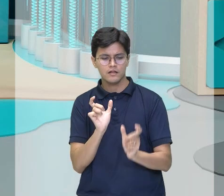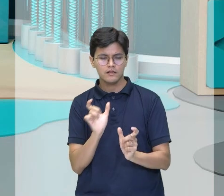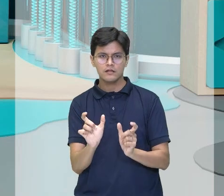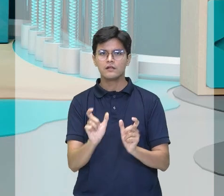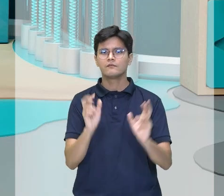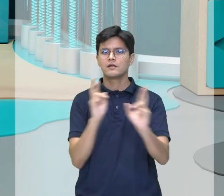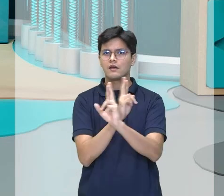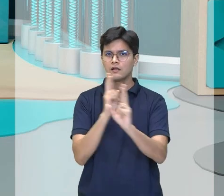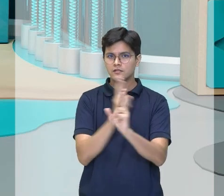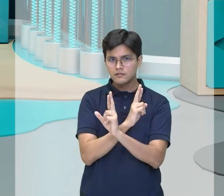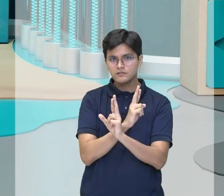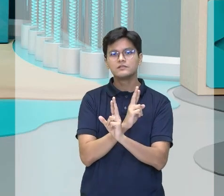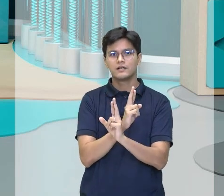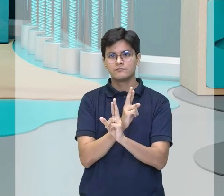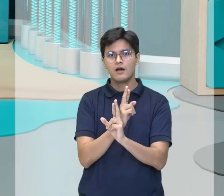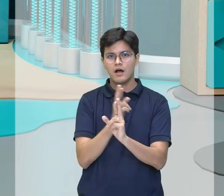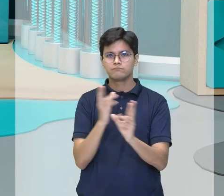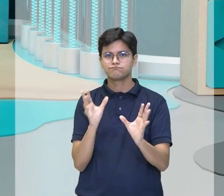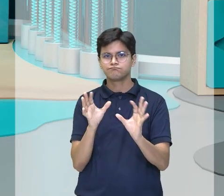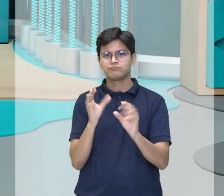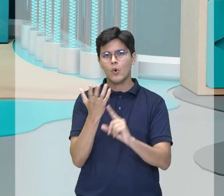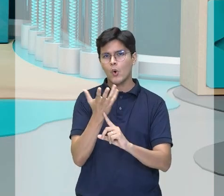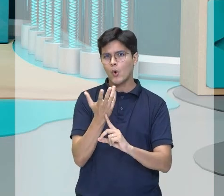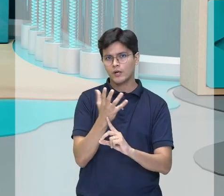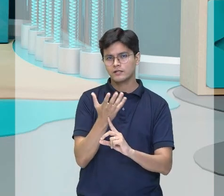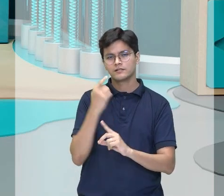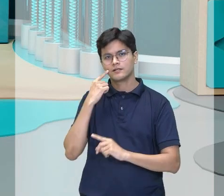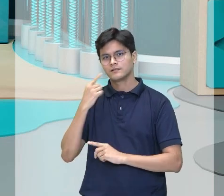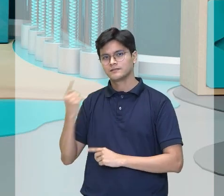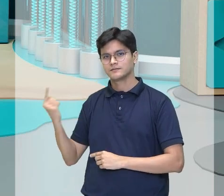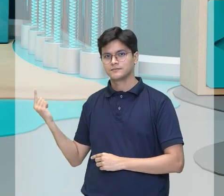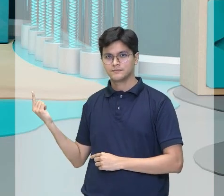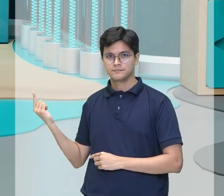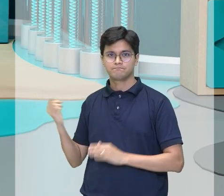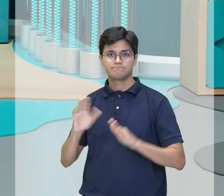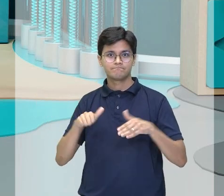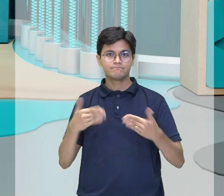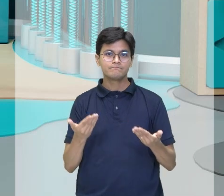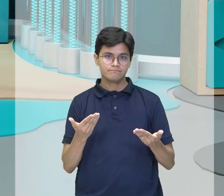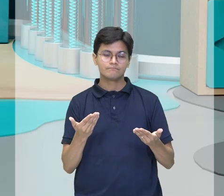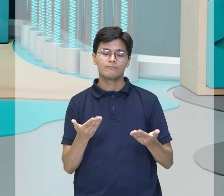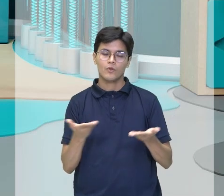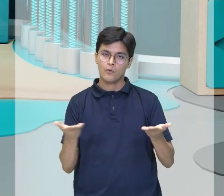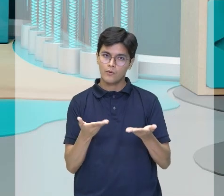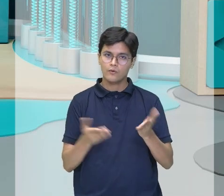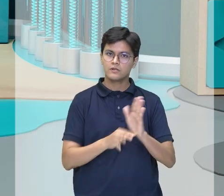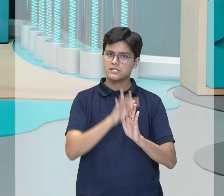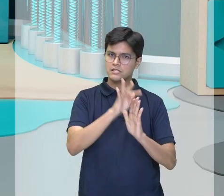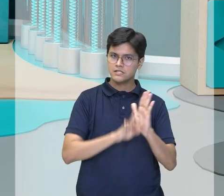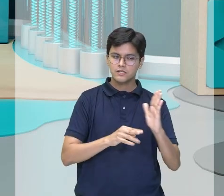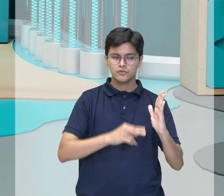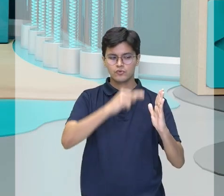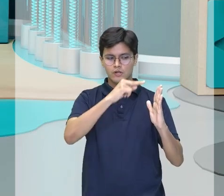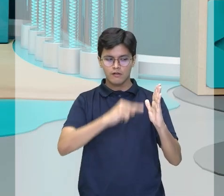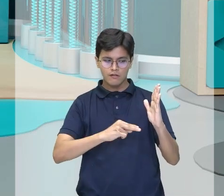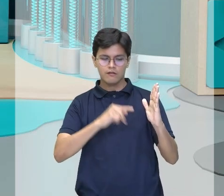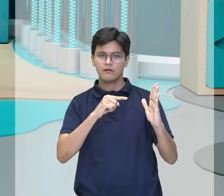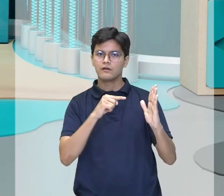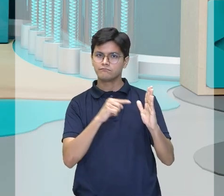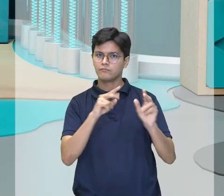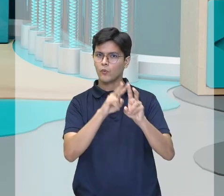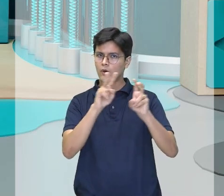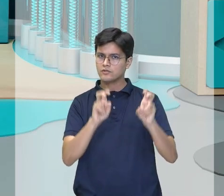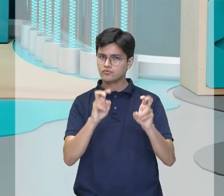at satellite to send and receive. Então, nós vamos ver um texto relacionado a este tipo,